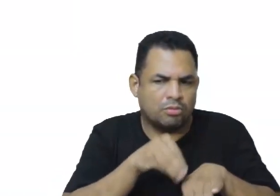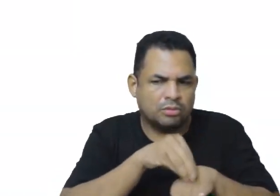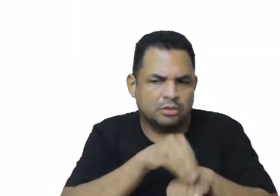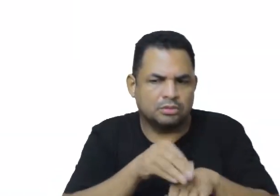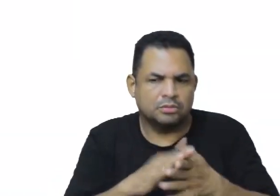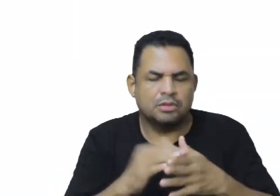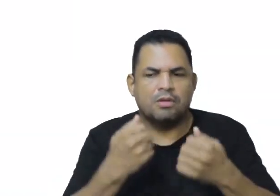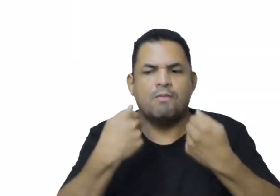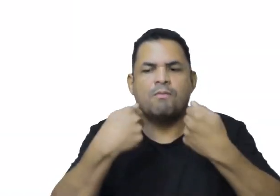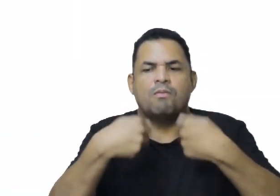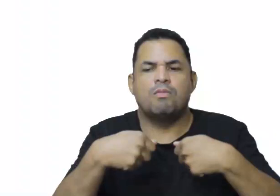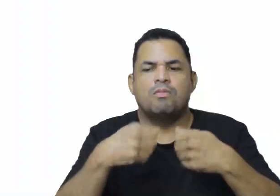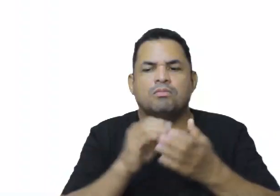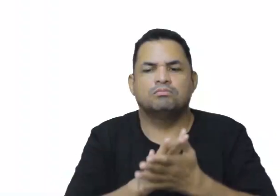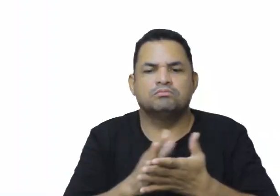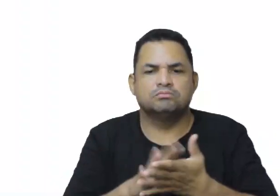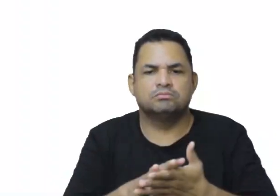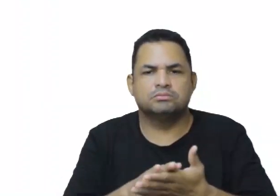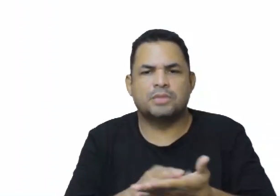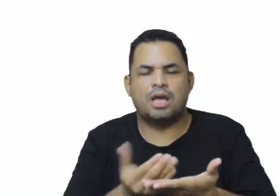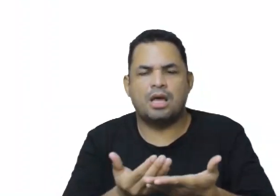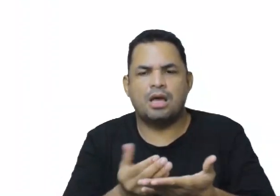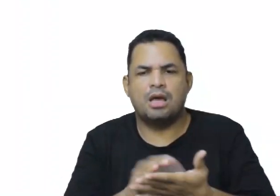possa estar recebendo ali essa